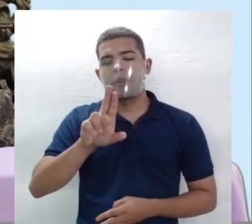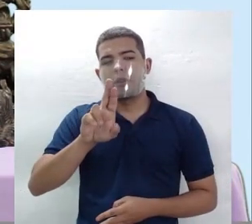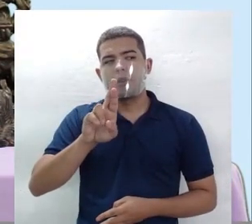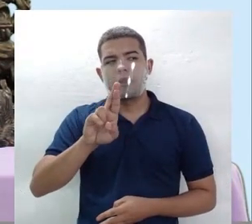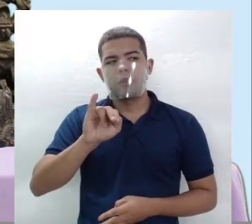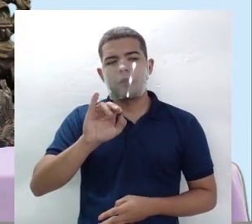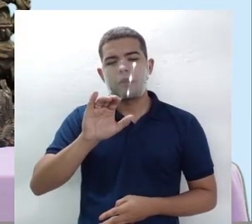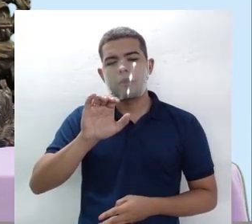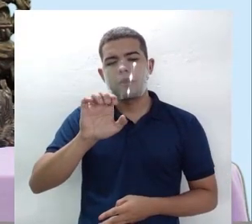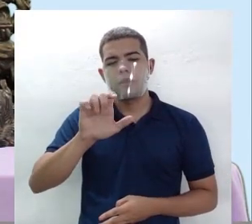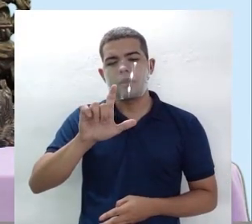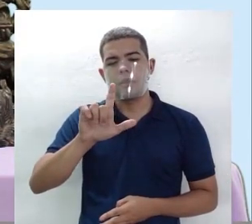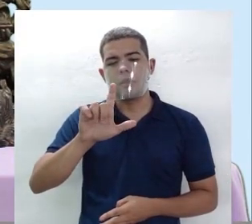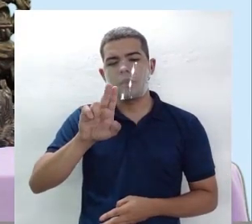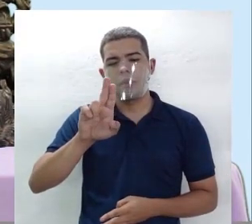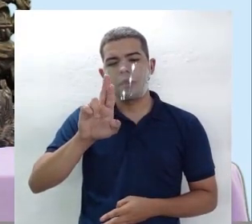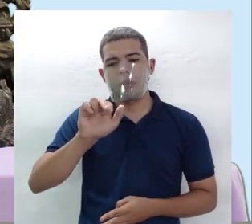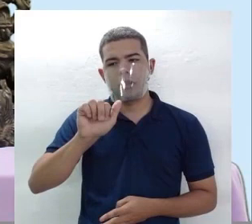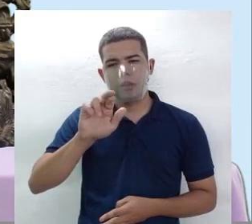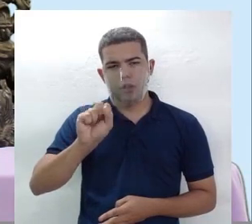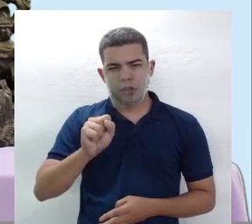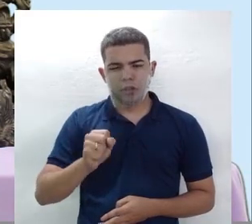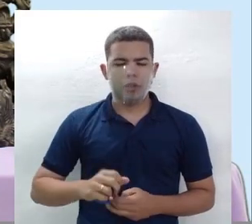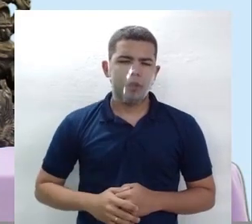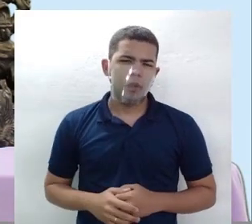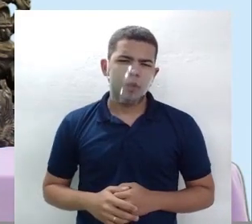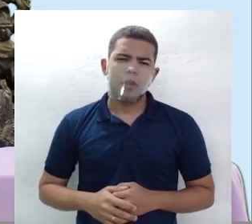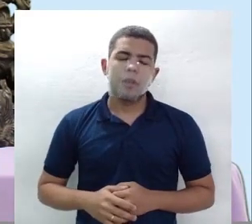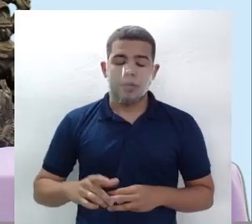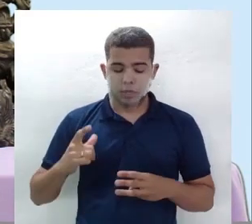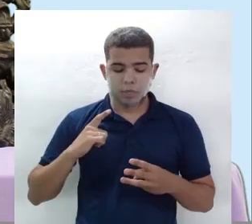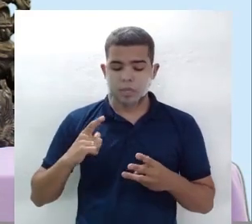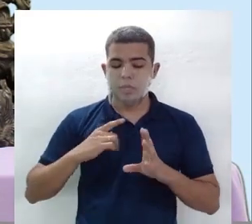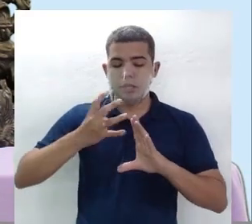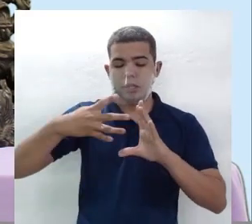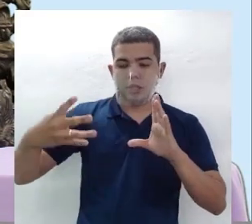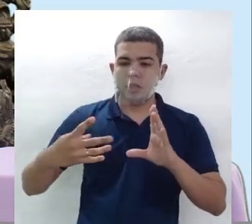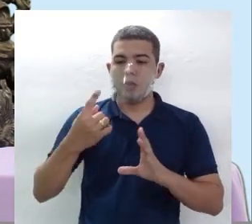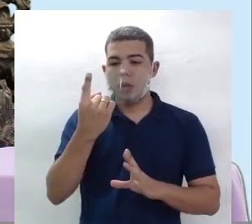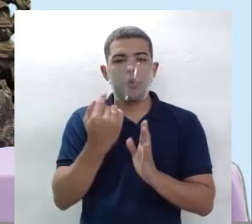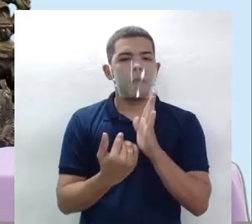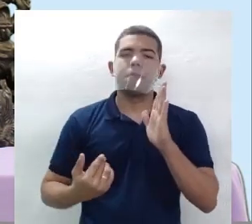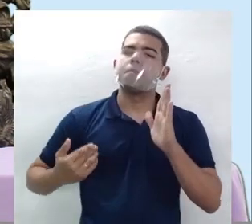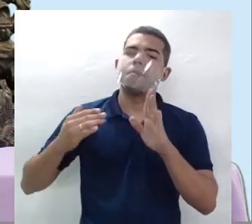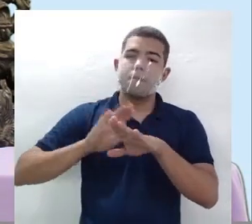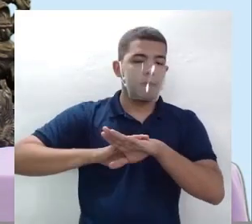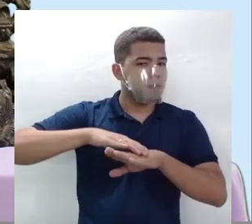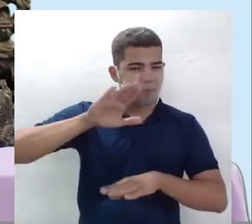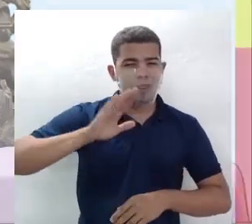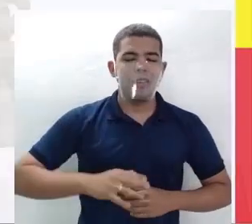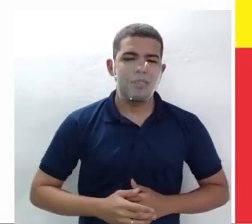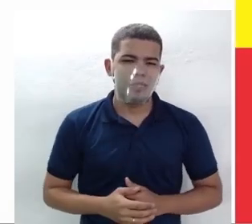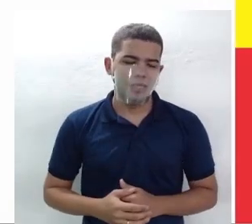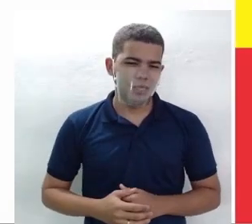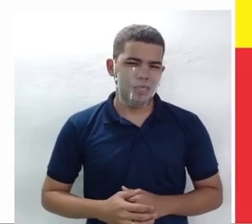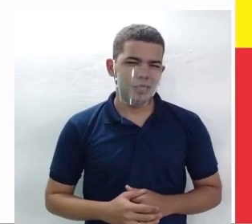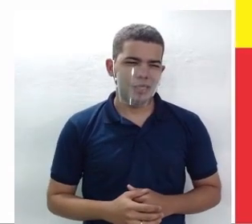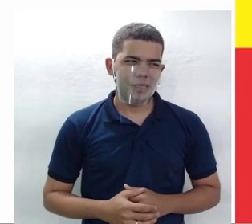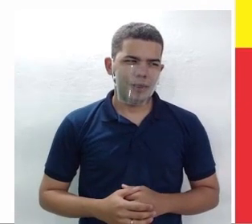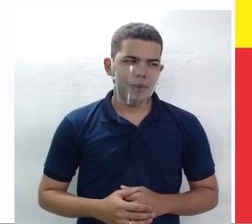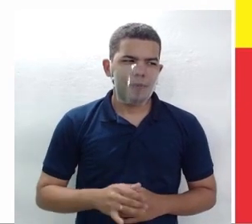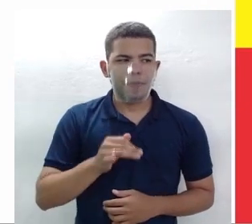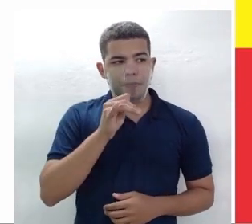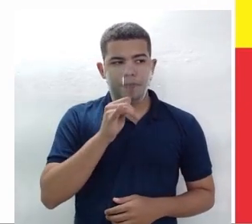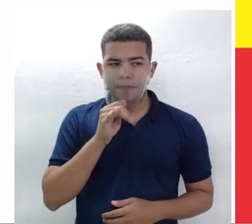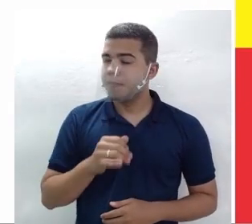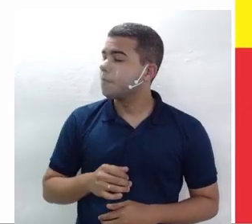ou seja, seres vivos que vão ter mais de uma célula. Então, você pode observar